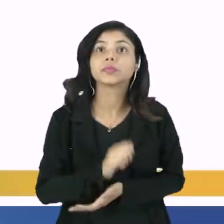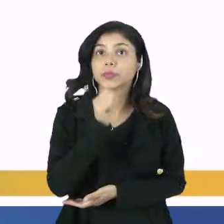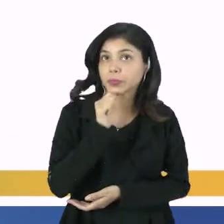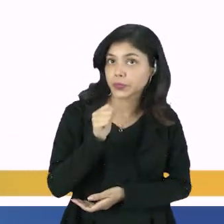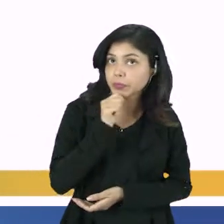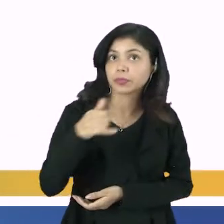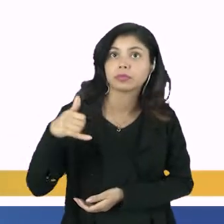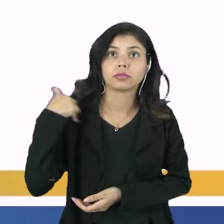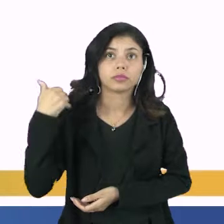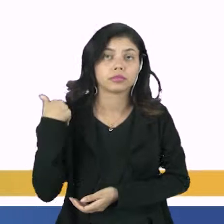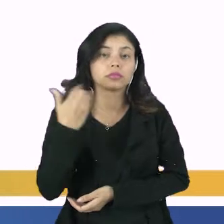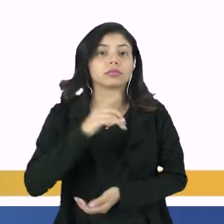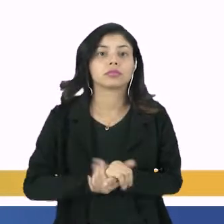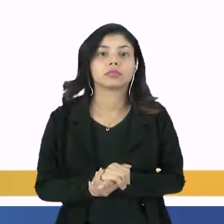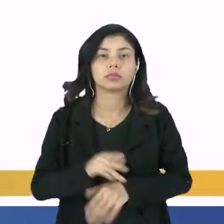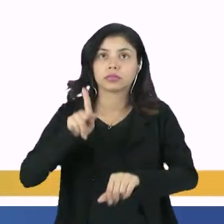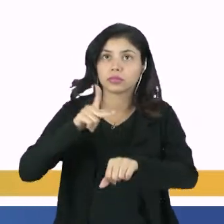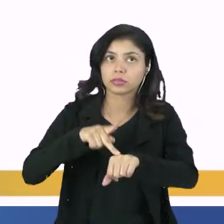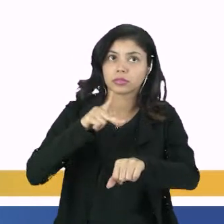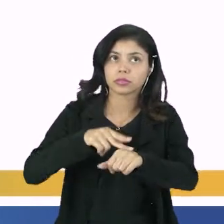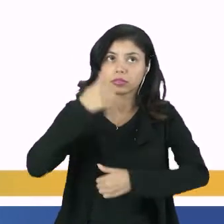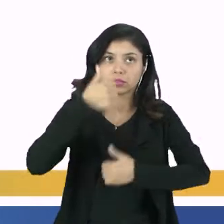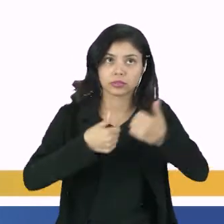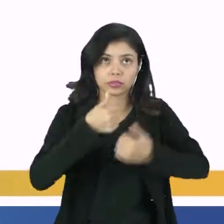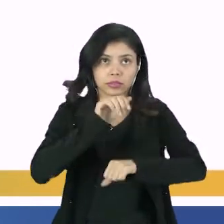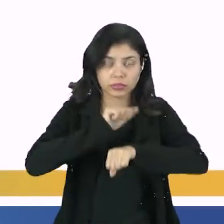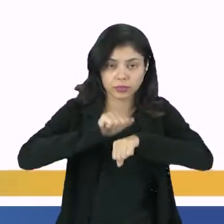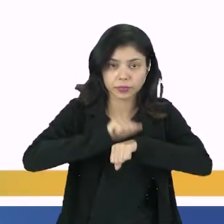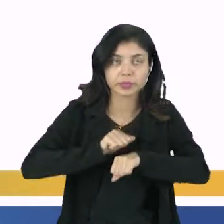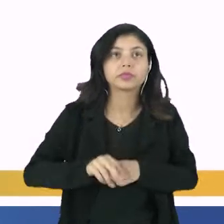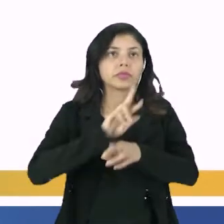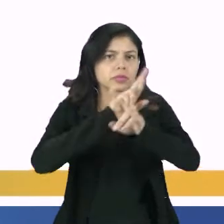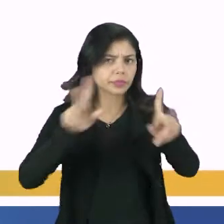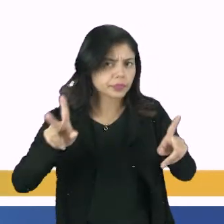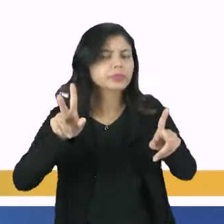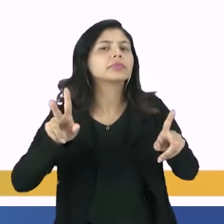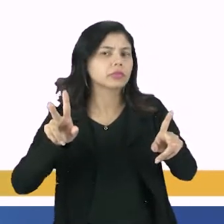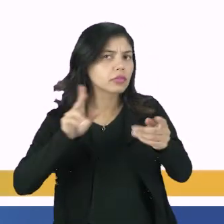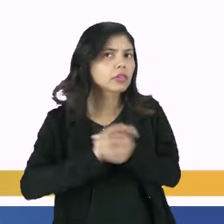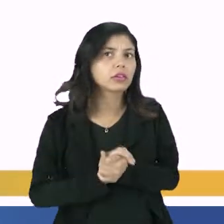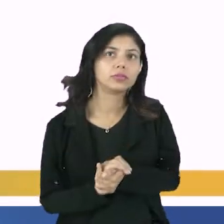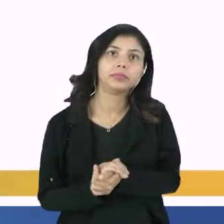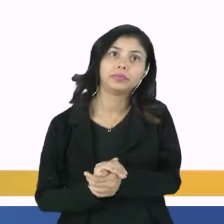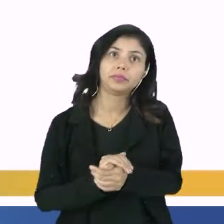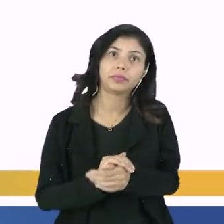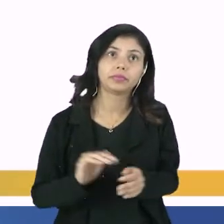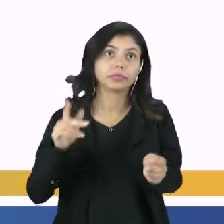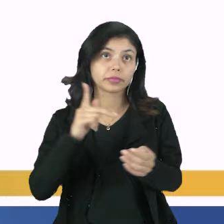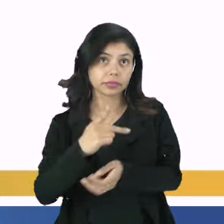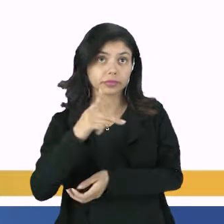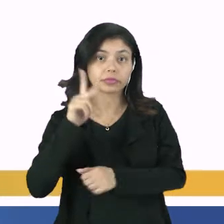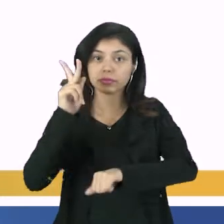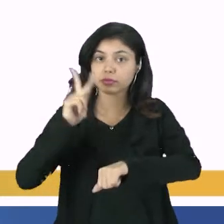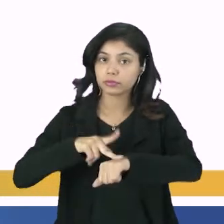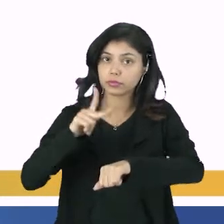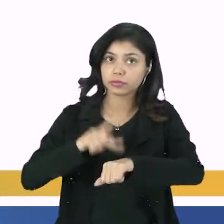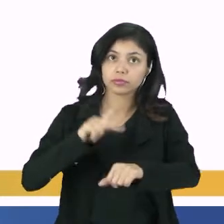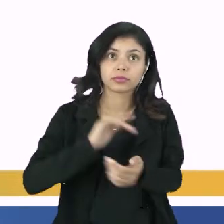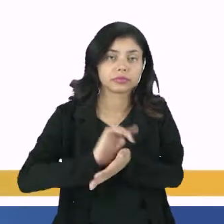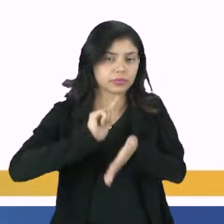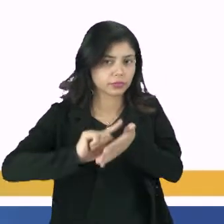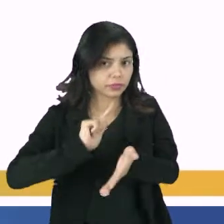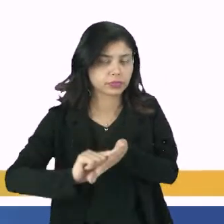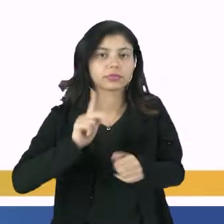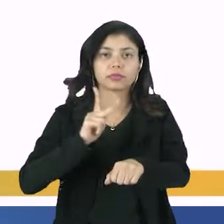ainda idade da pedra polida. Observe a diferença entre a pedra lascada e a pedra